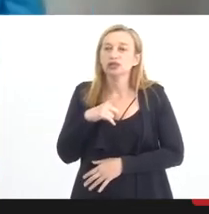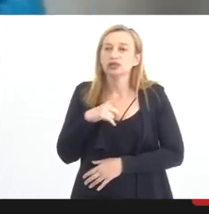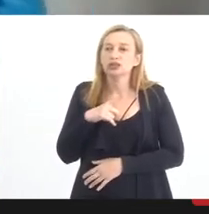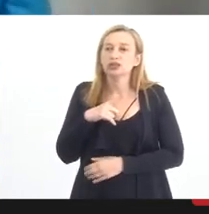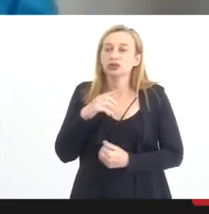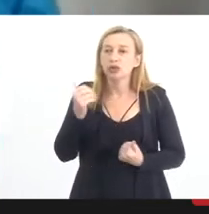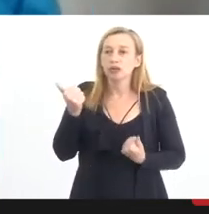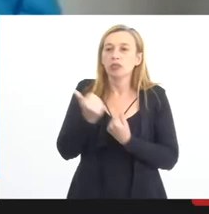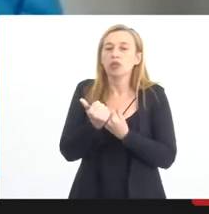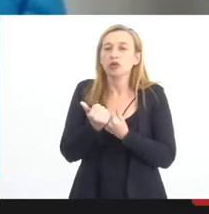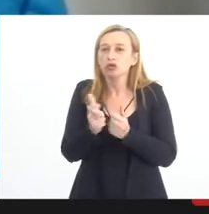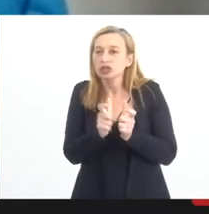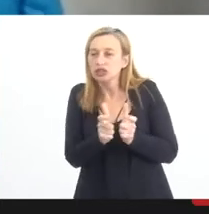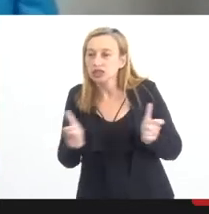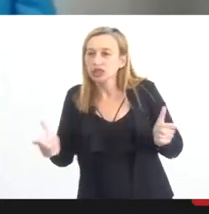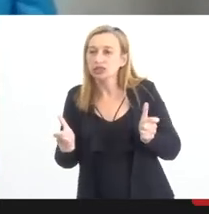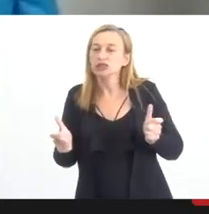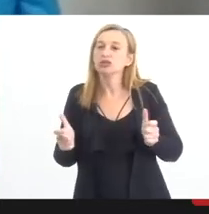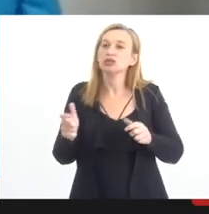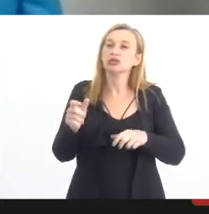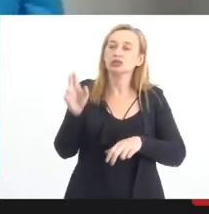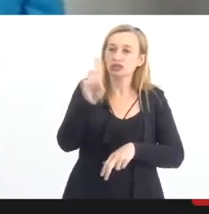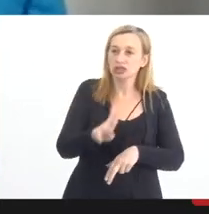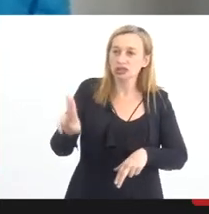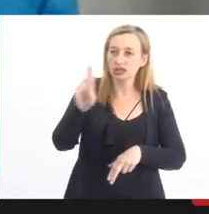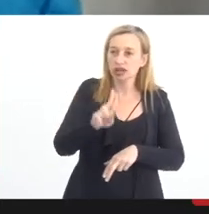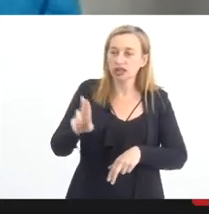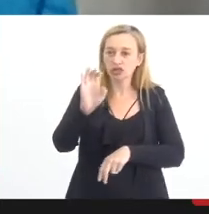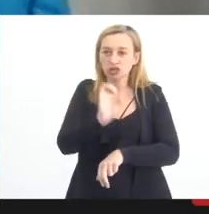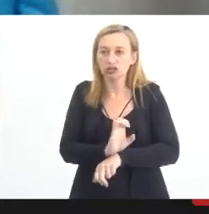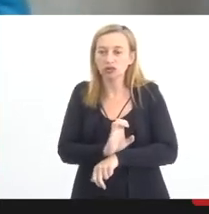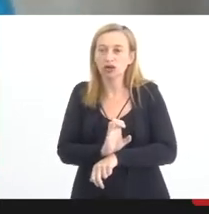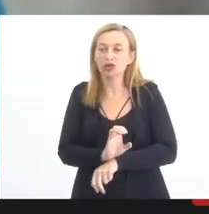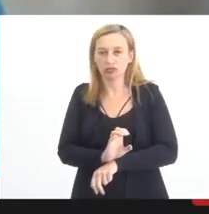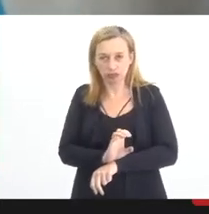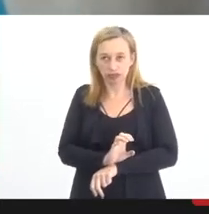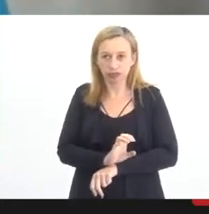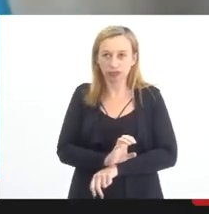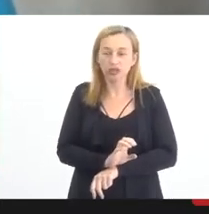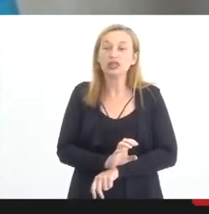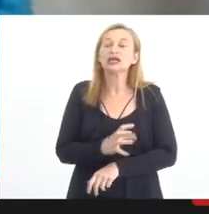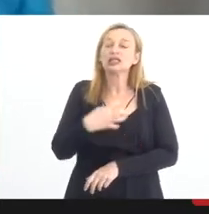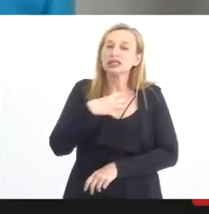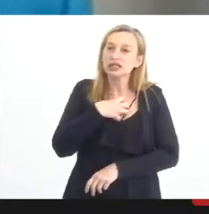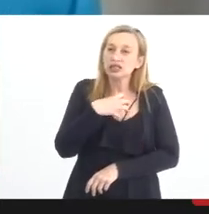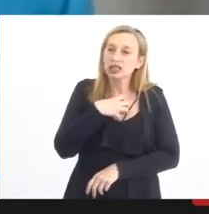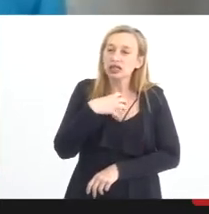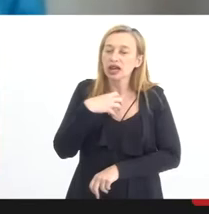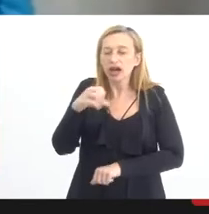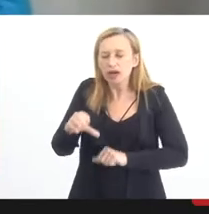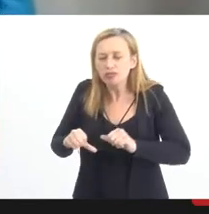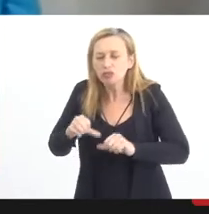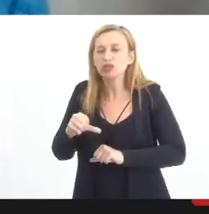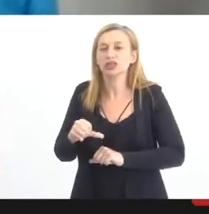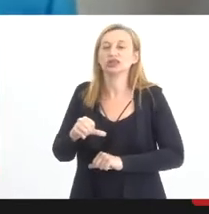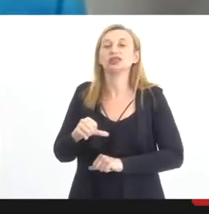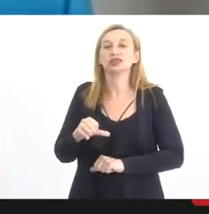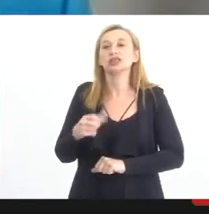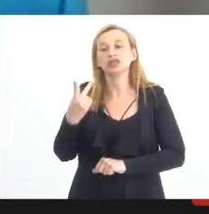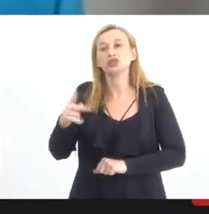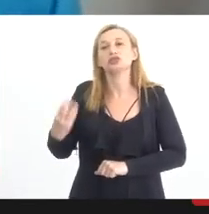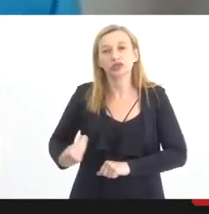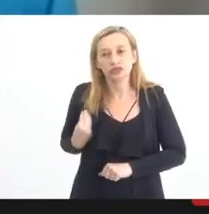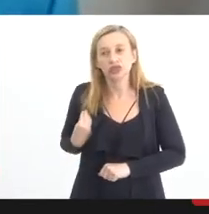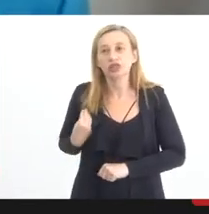universidade estadual desse estado e sentirá na sua realidade a modificação da sua